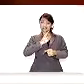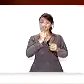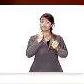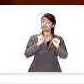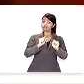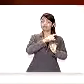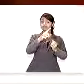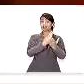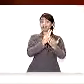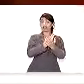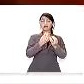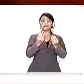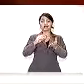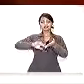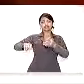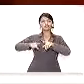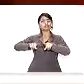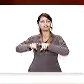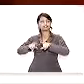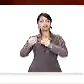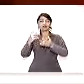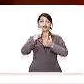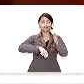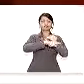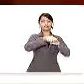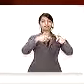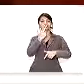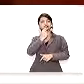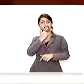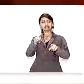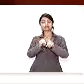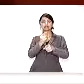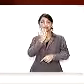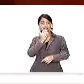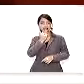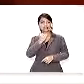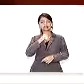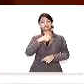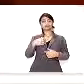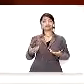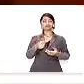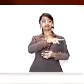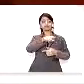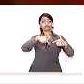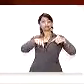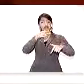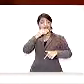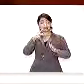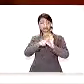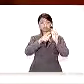dispensa de licitação para a contratação de serviços de nutrição e alimentação preparada a detentos e servidores do